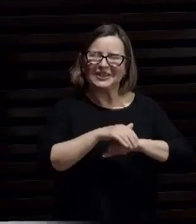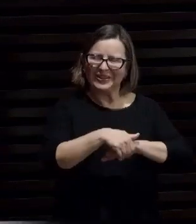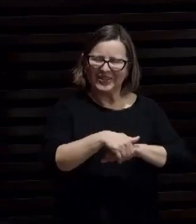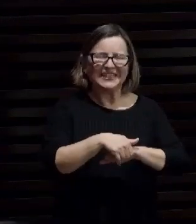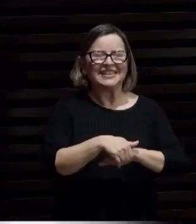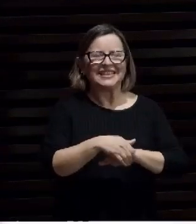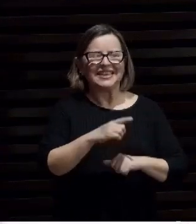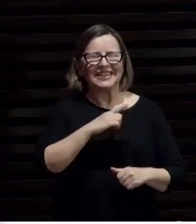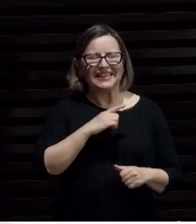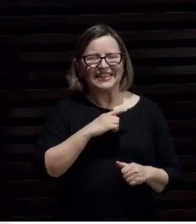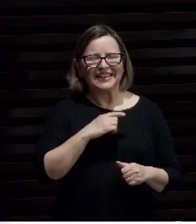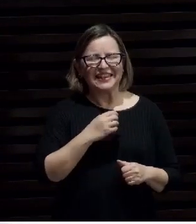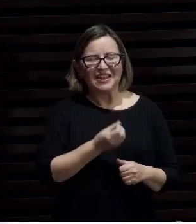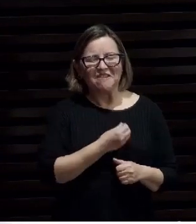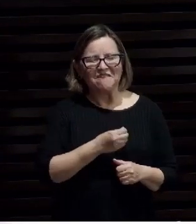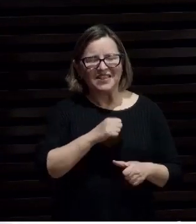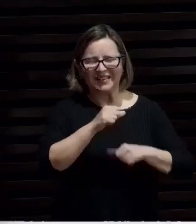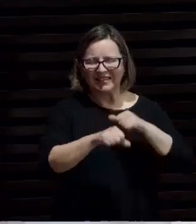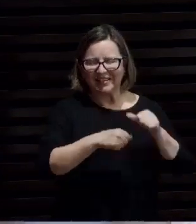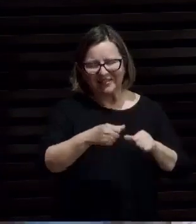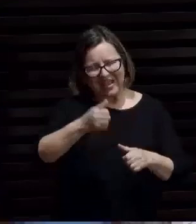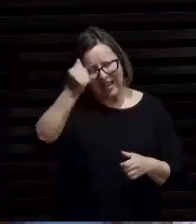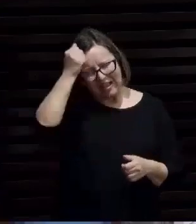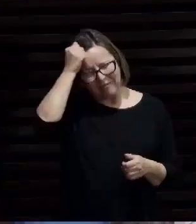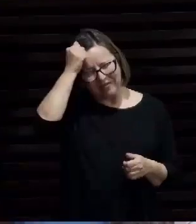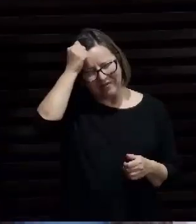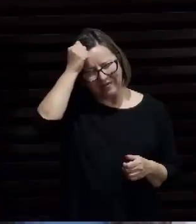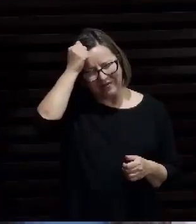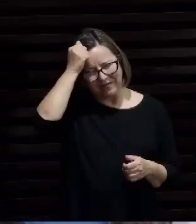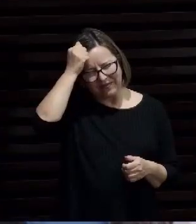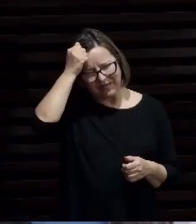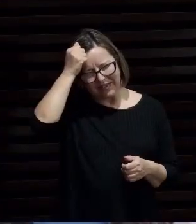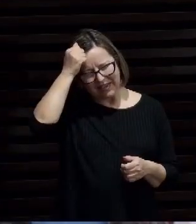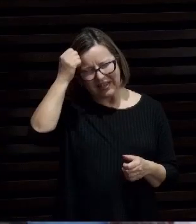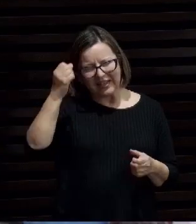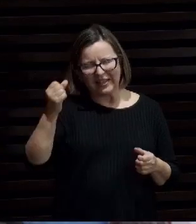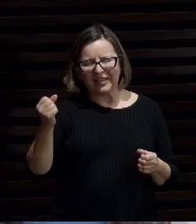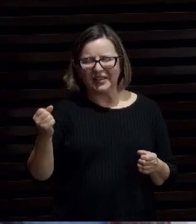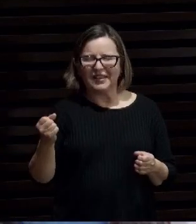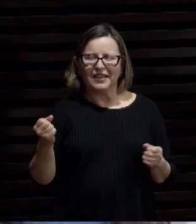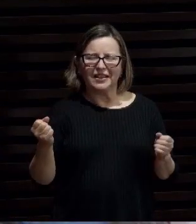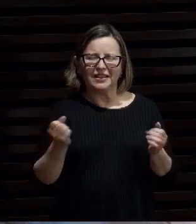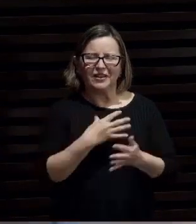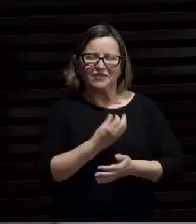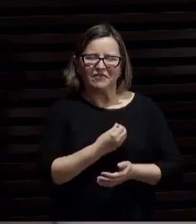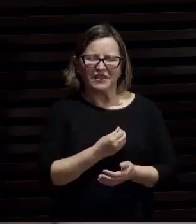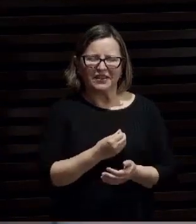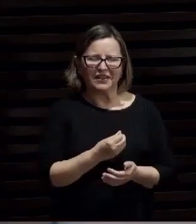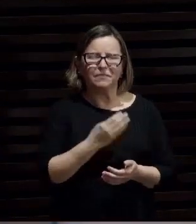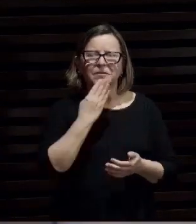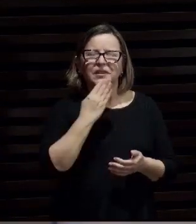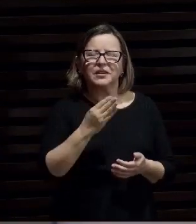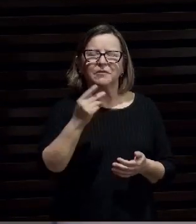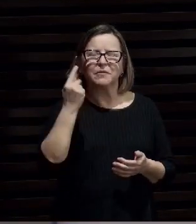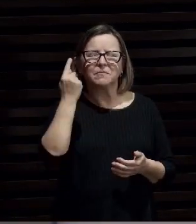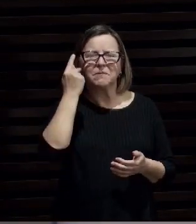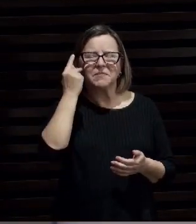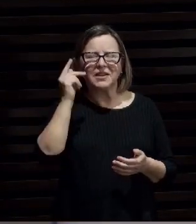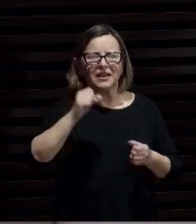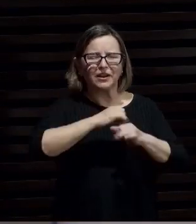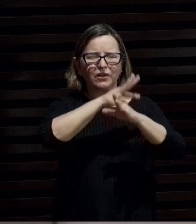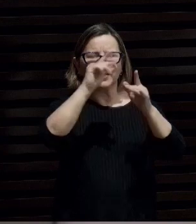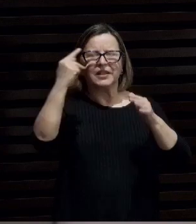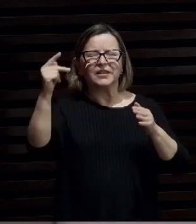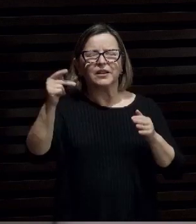haja regeneração, arrependimento e novo nascimento. Nós te pedimos para a glória do teu próprio nome e